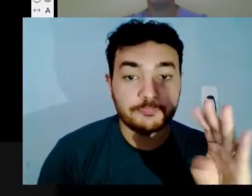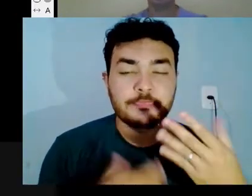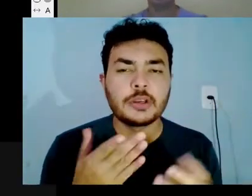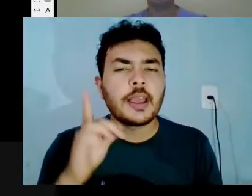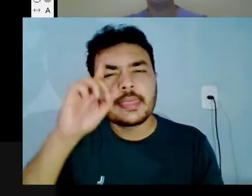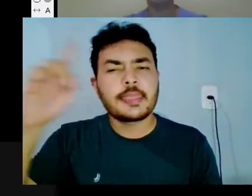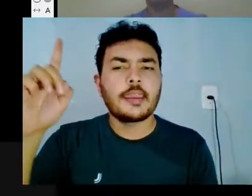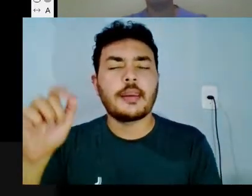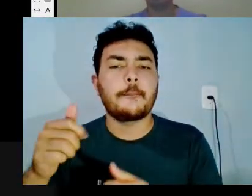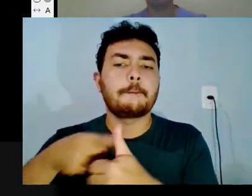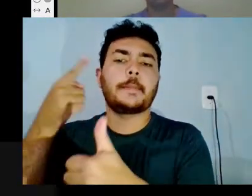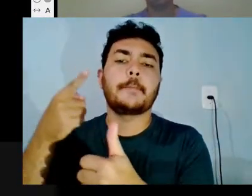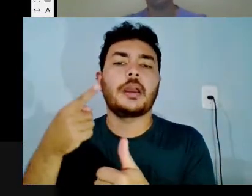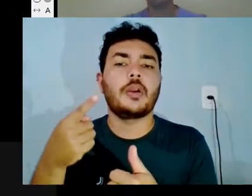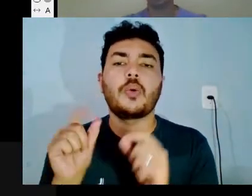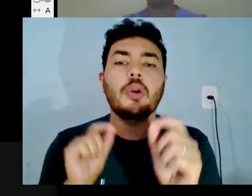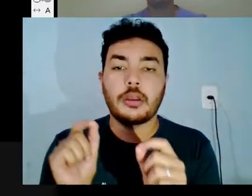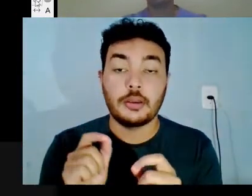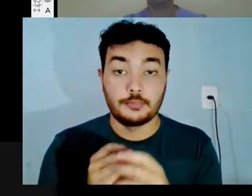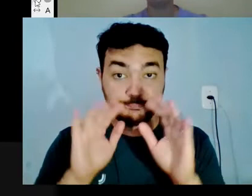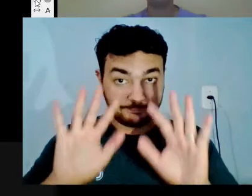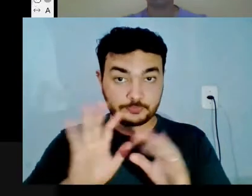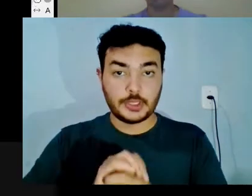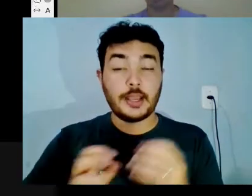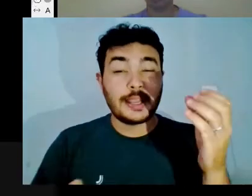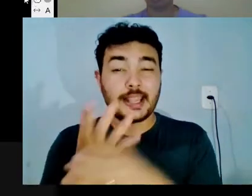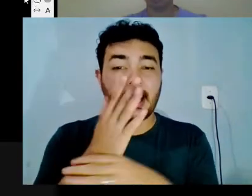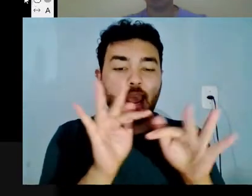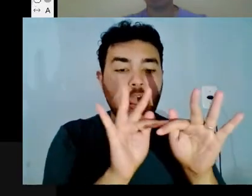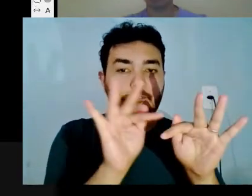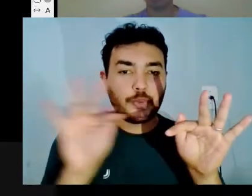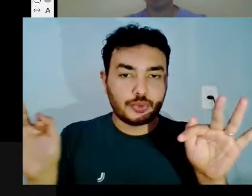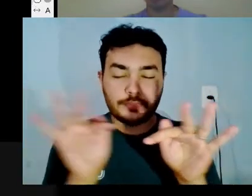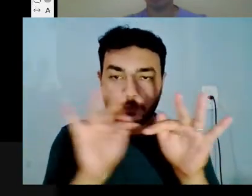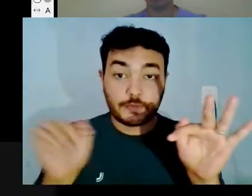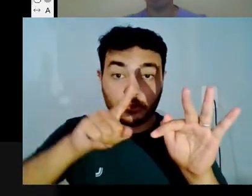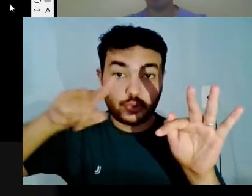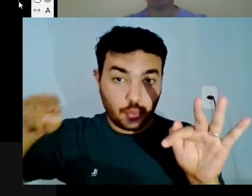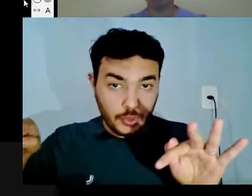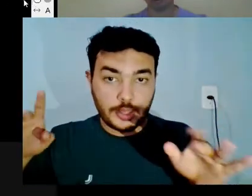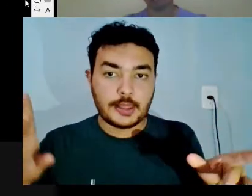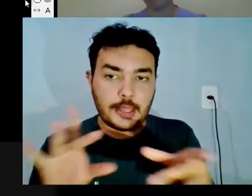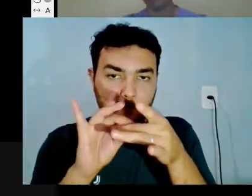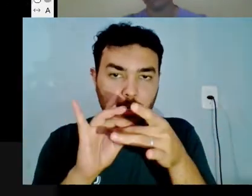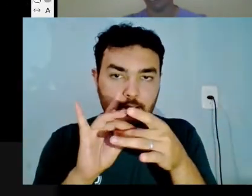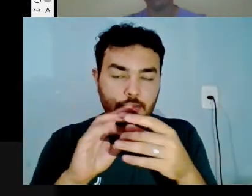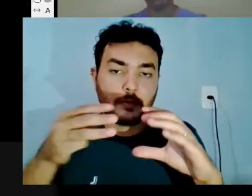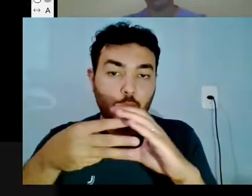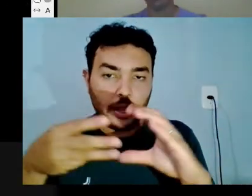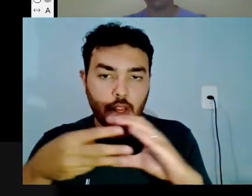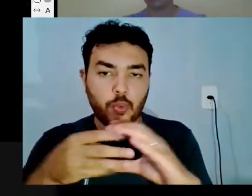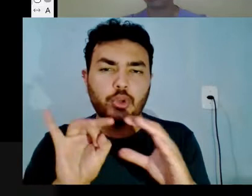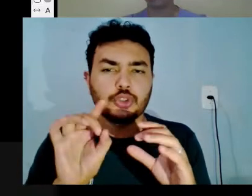né, desses cientistas foi o quê? Para a gente gerar a função de onda da molécula, da ligação como um todo, né, uma molécula que tem